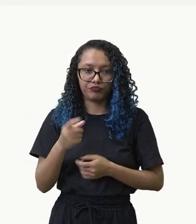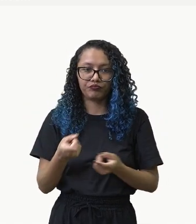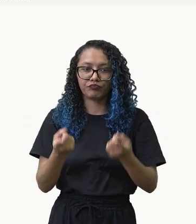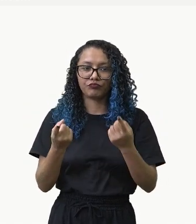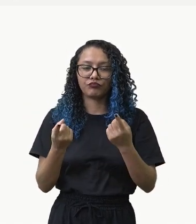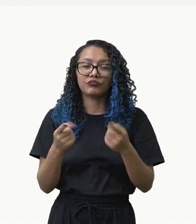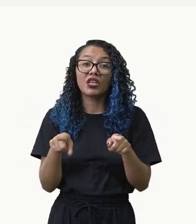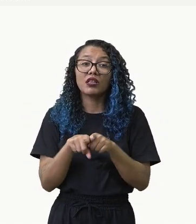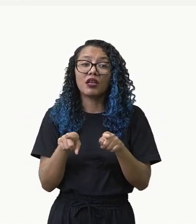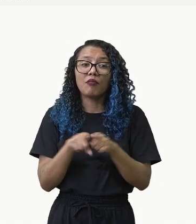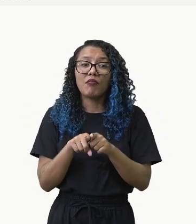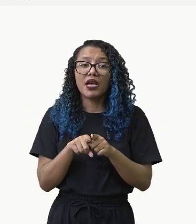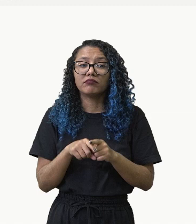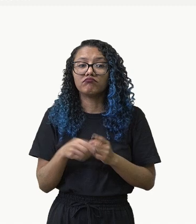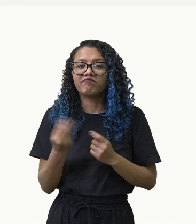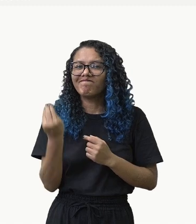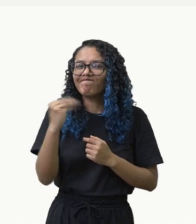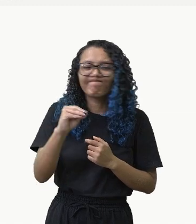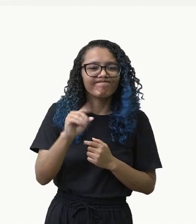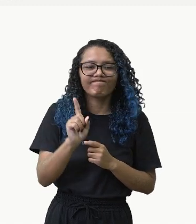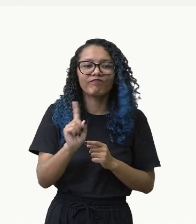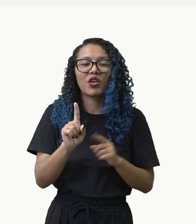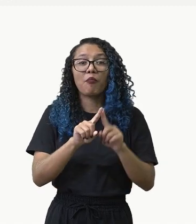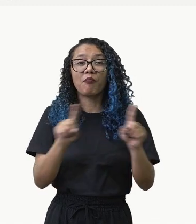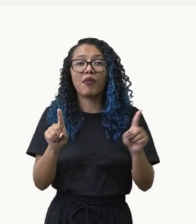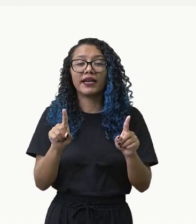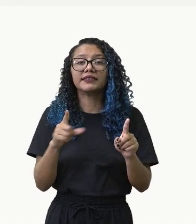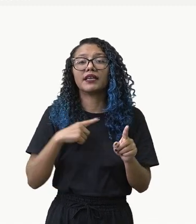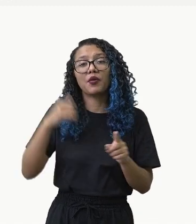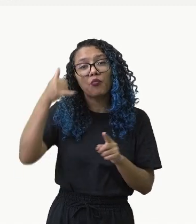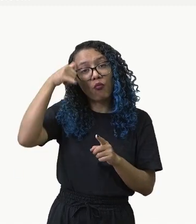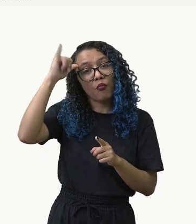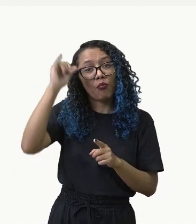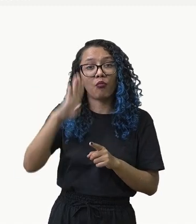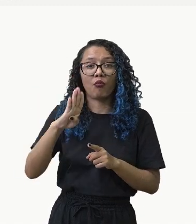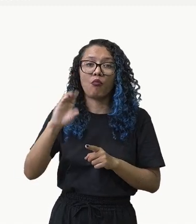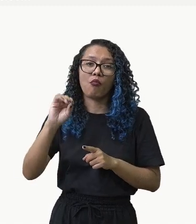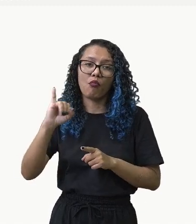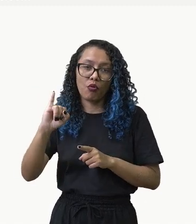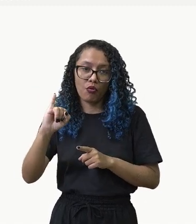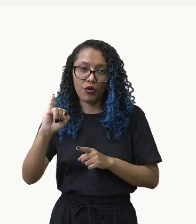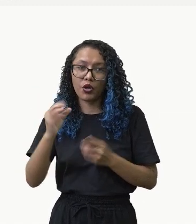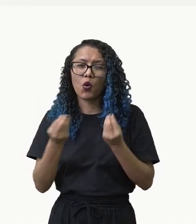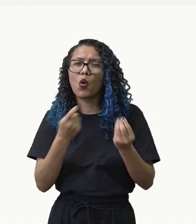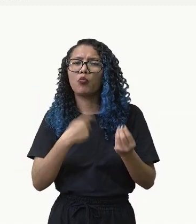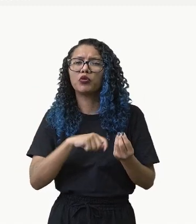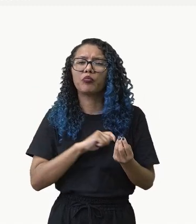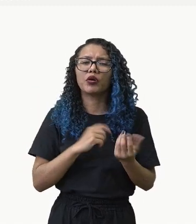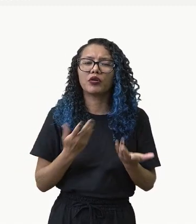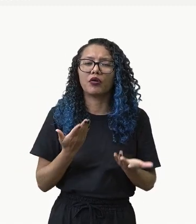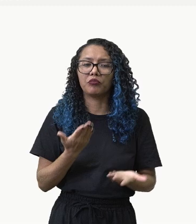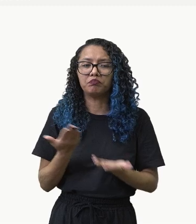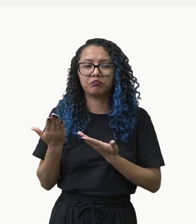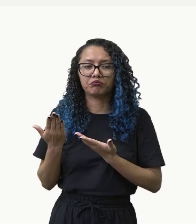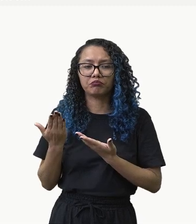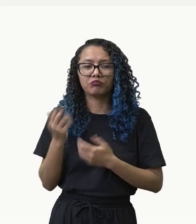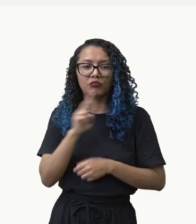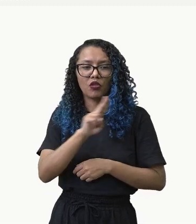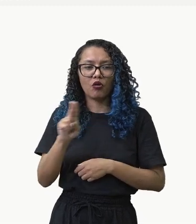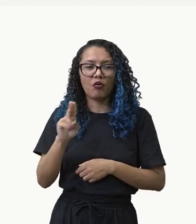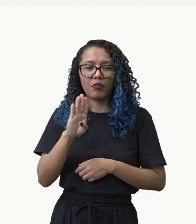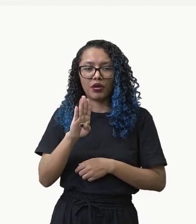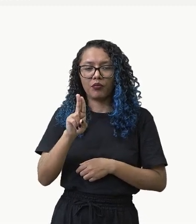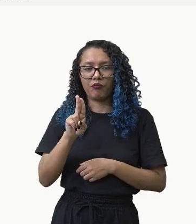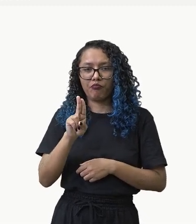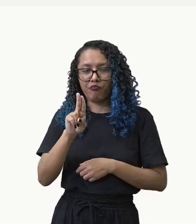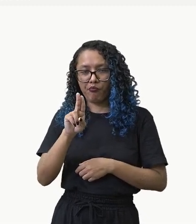temos também não tá aqui mas eu vou dizer para vocês O Boi que na língua espanhola nós vamos chamar de bui assim se